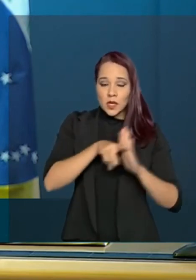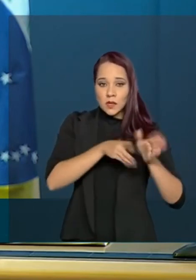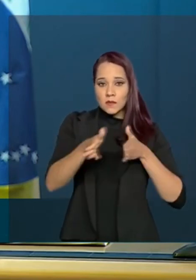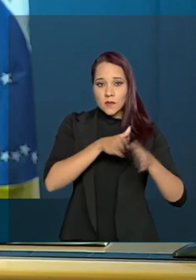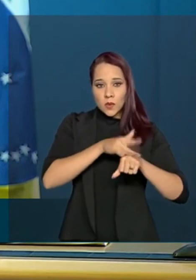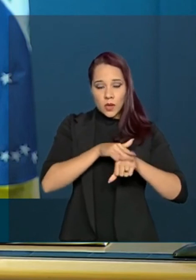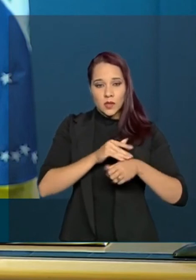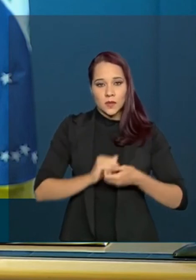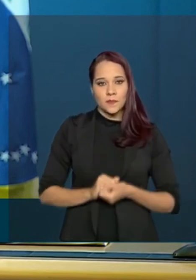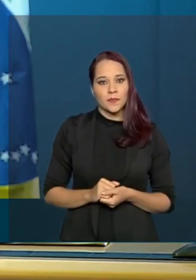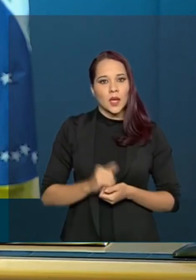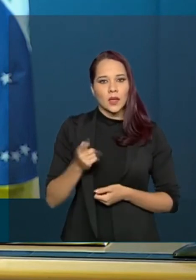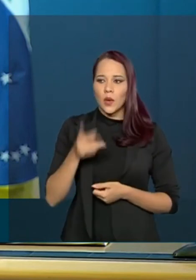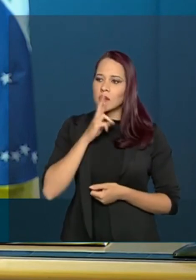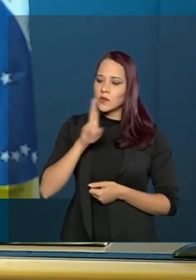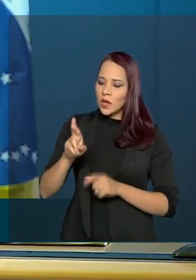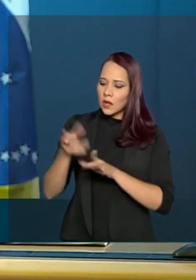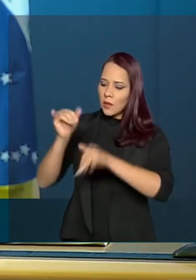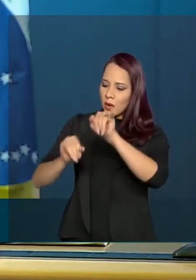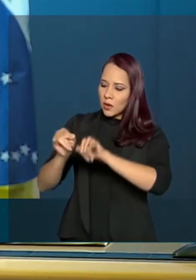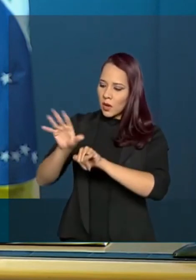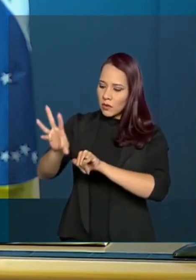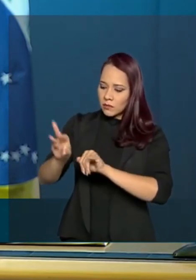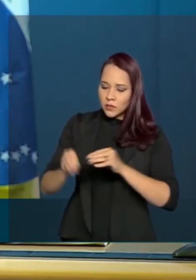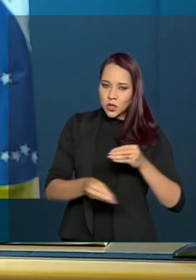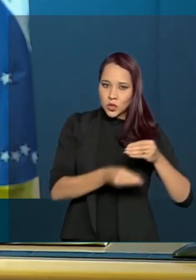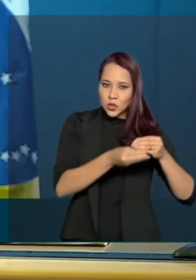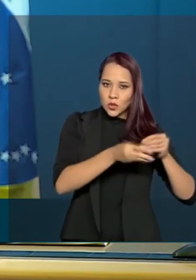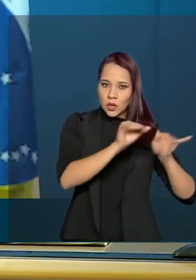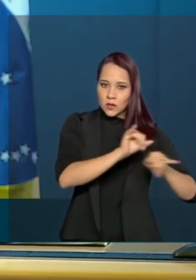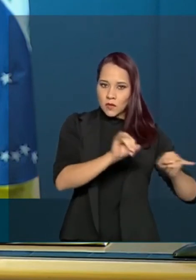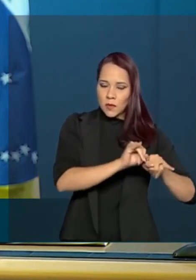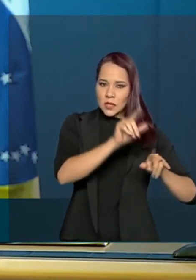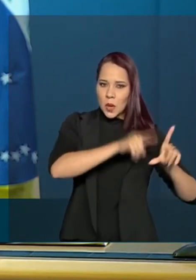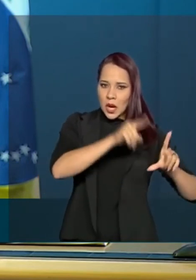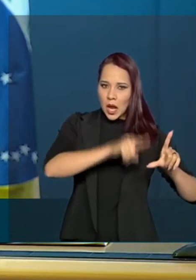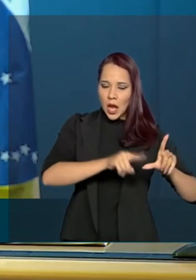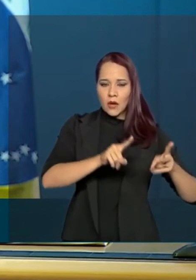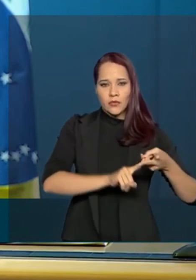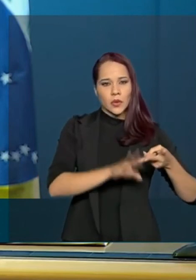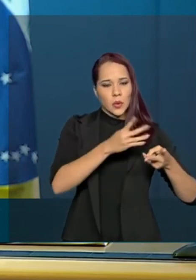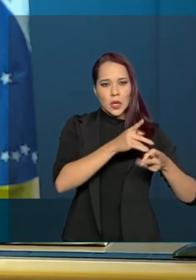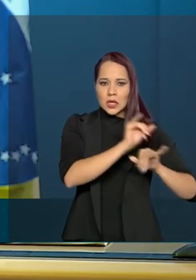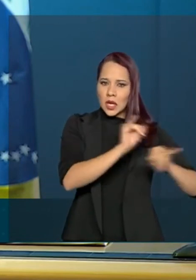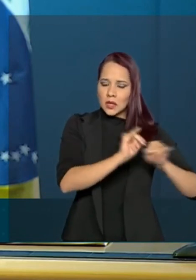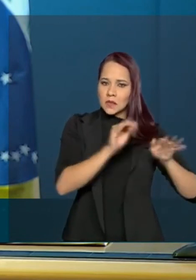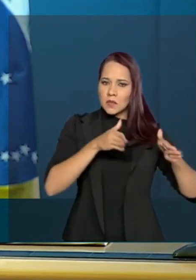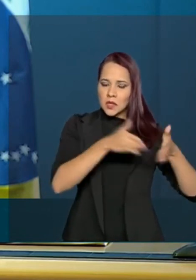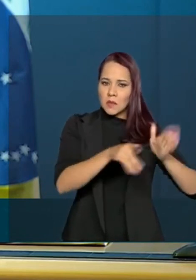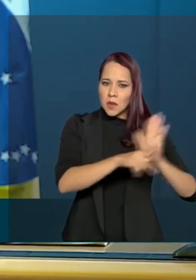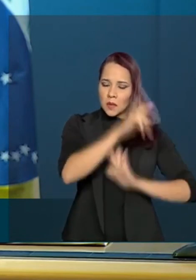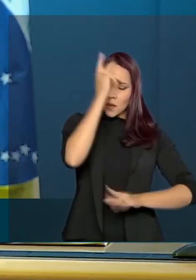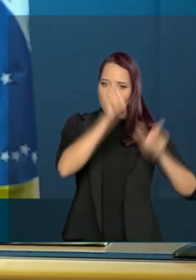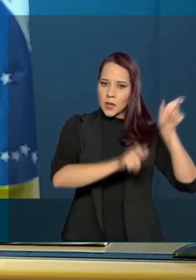epidemiológica. Ou seja, pega-se o resultado laboratorial, junta-se com dados demográficos, dados específicos da